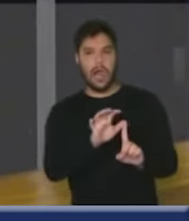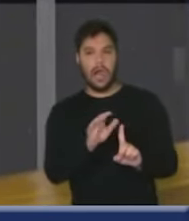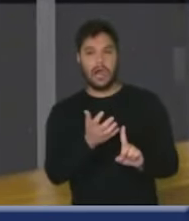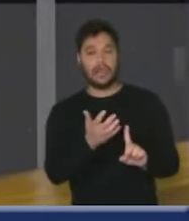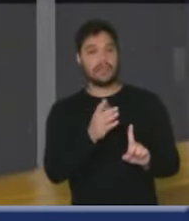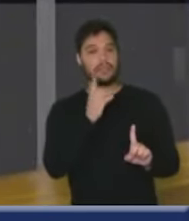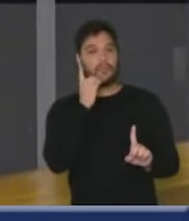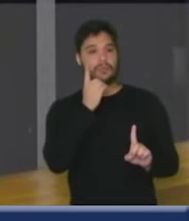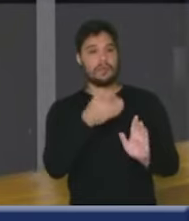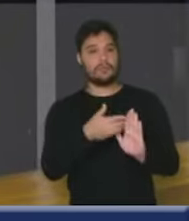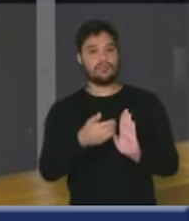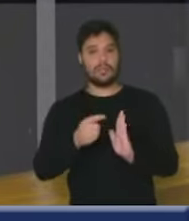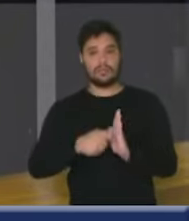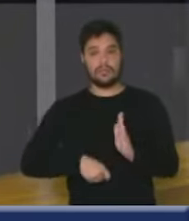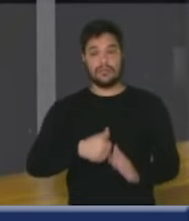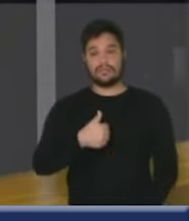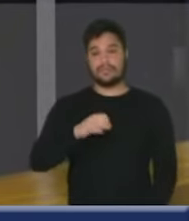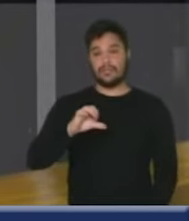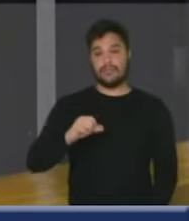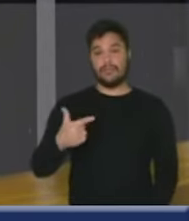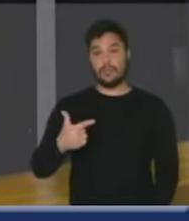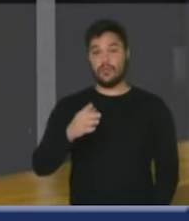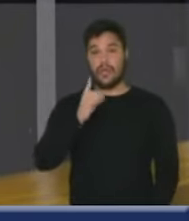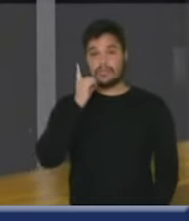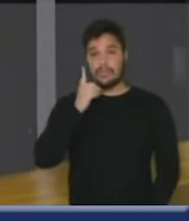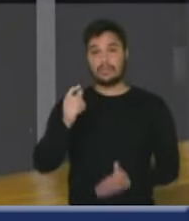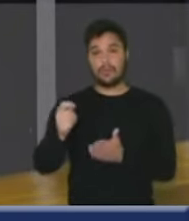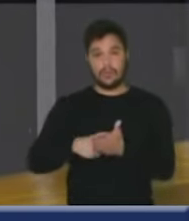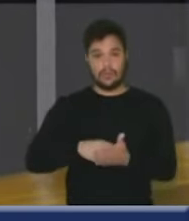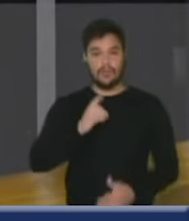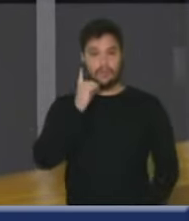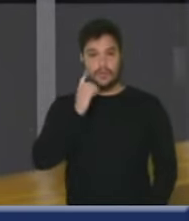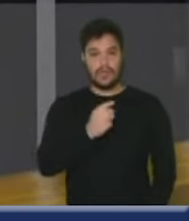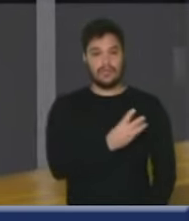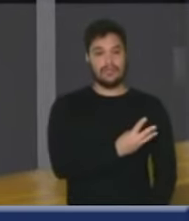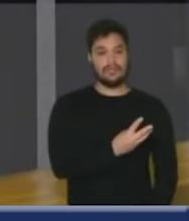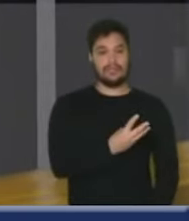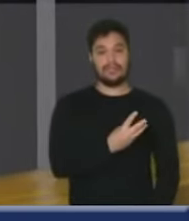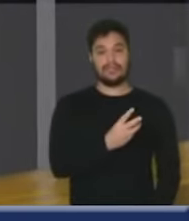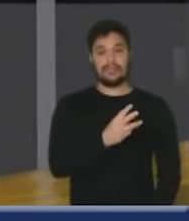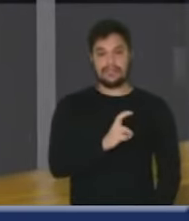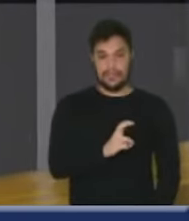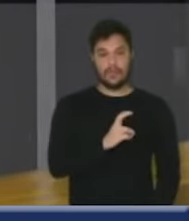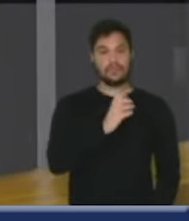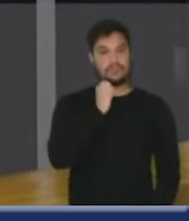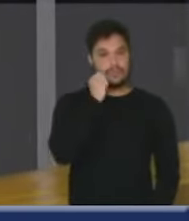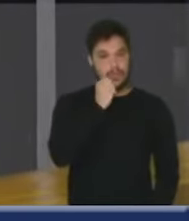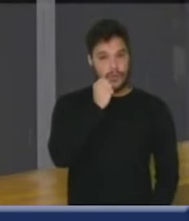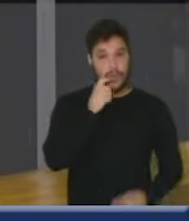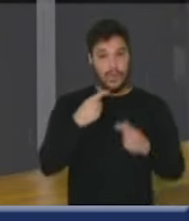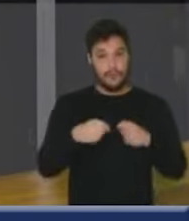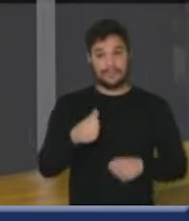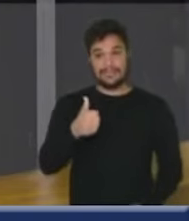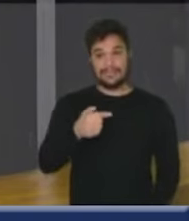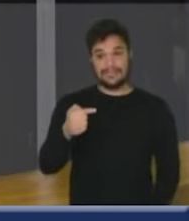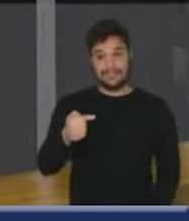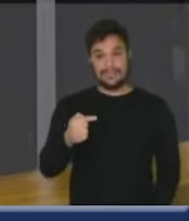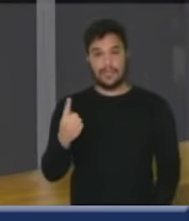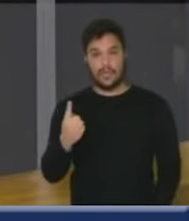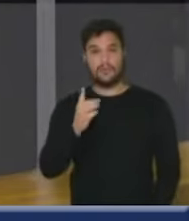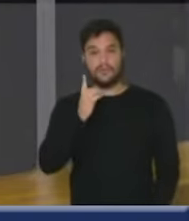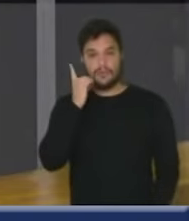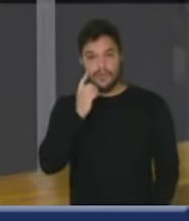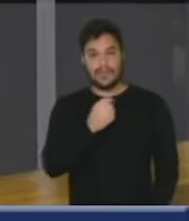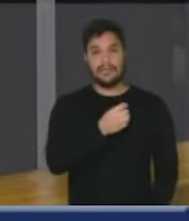agora 192 assinaturas de Deputados 35 de senadores eram necessárias 171 de Deputados